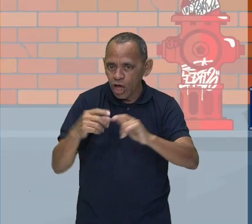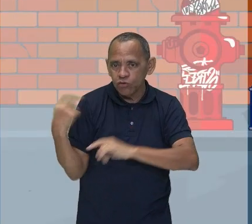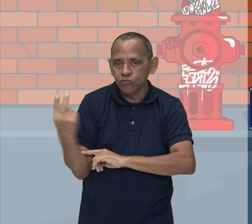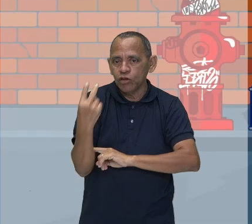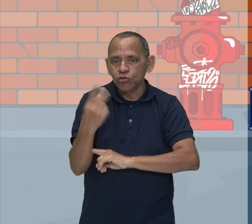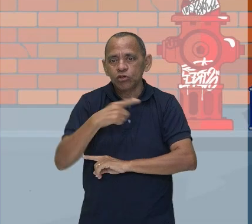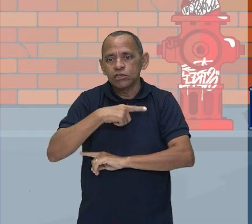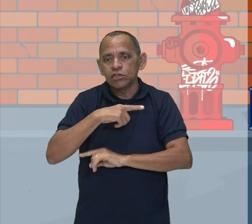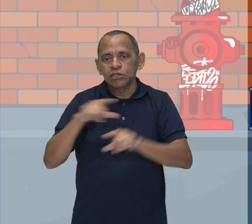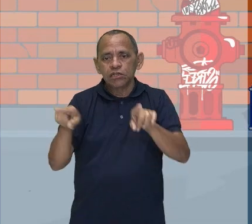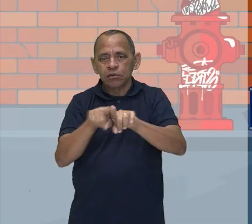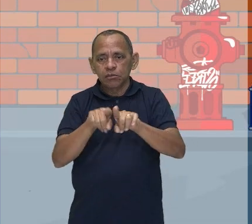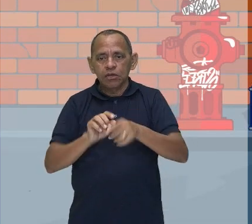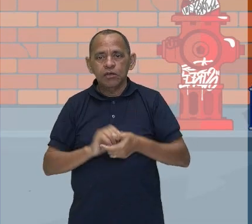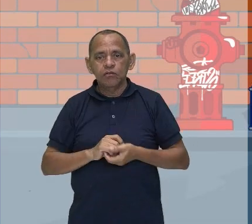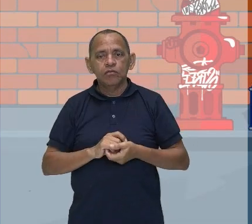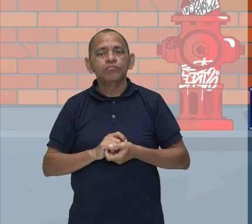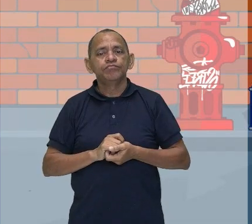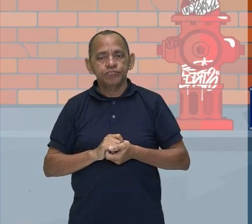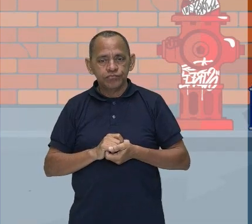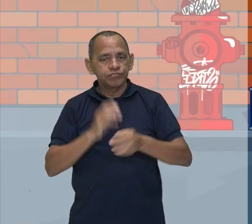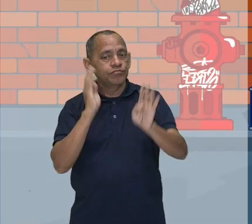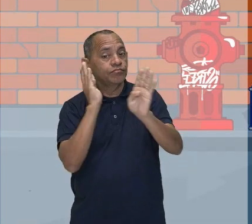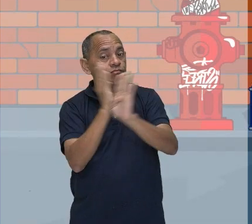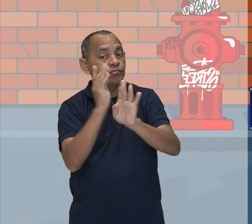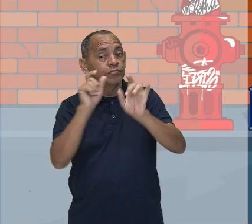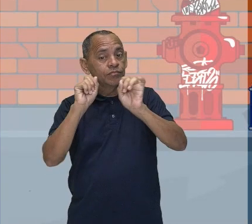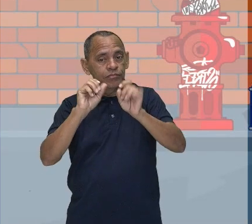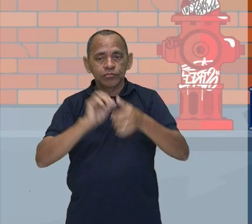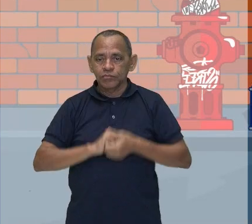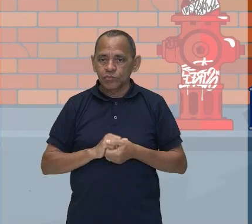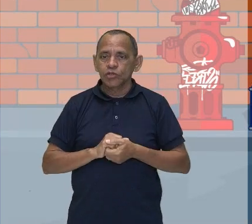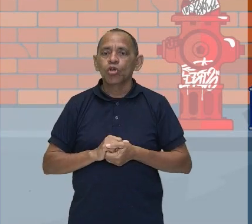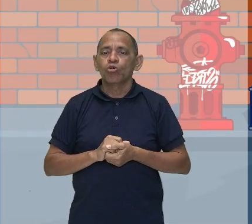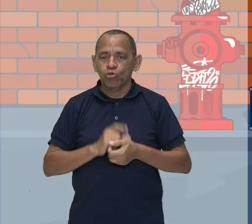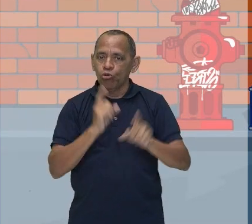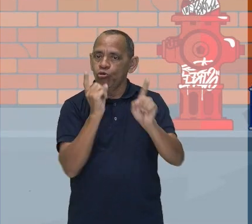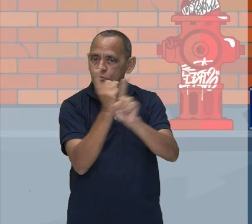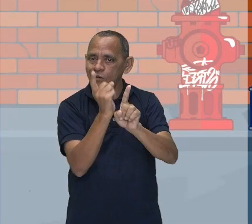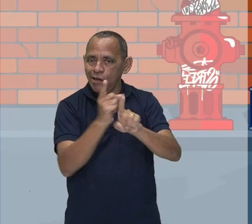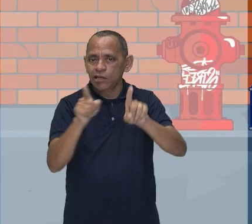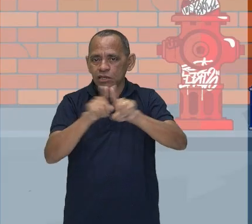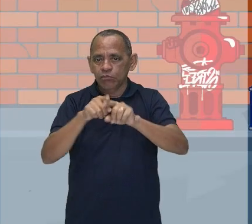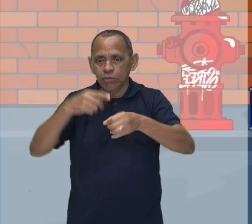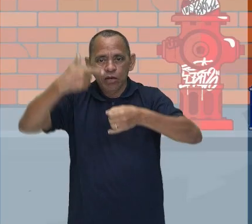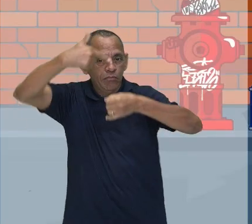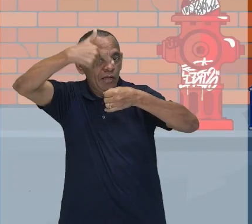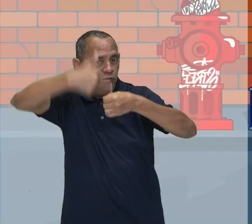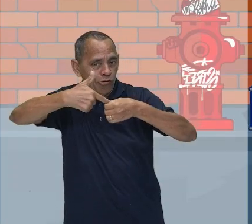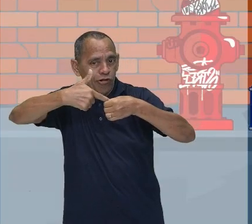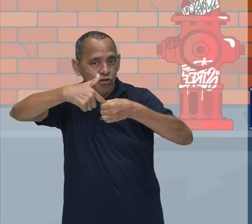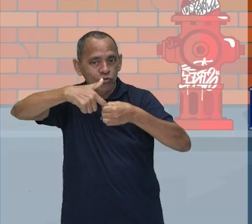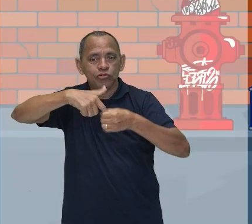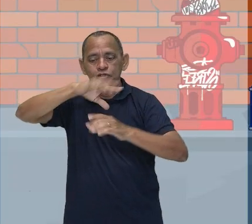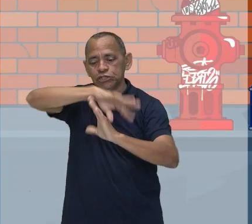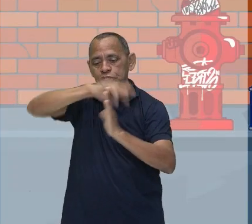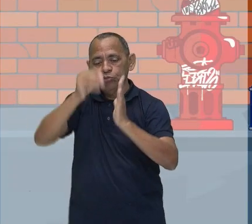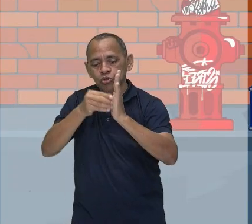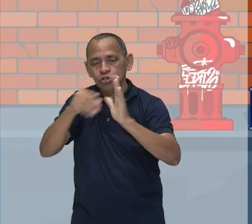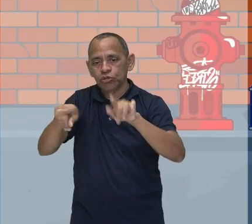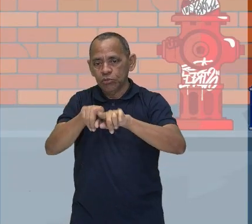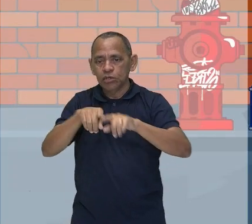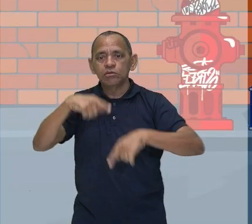carregando, que foi descoberto o quê? Petróleo nessas terras. A gente descobriu recentemente petróleos na Amazônia, então está tendo essa